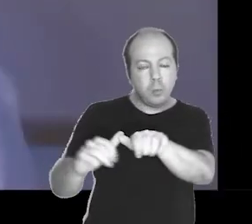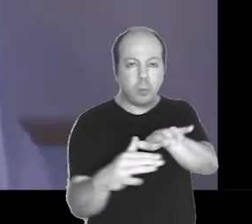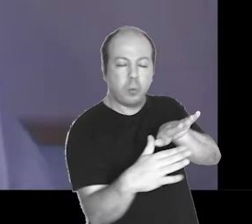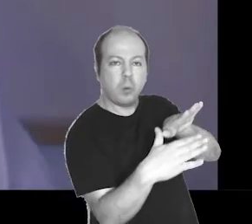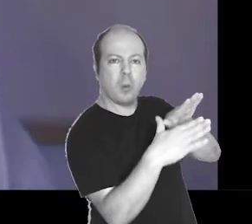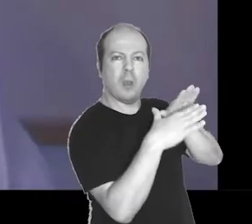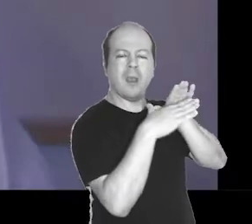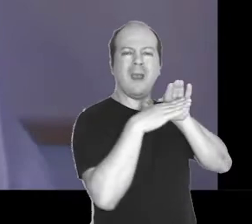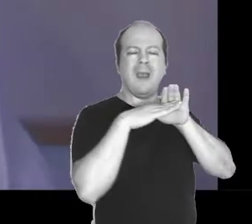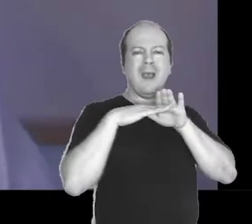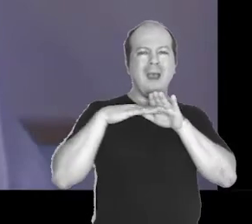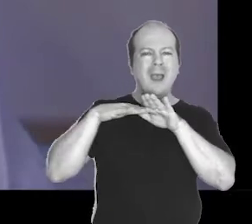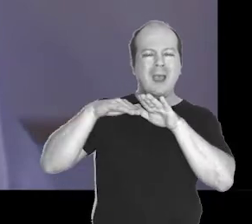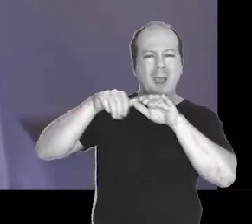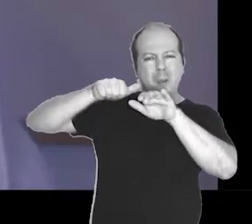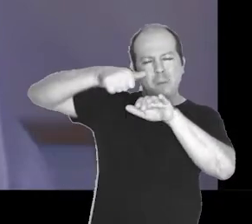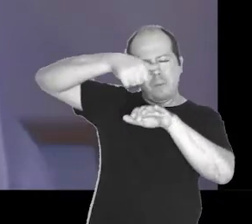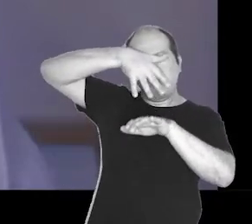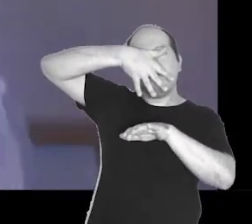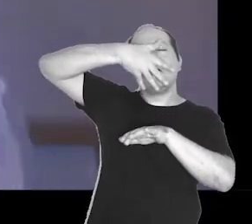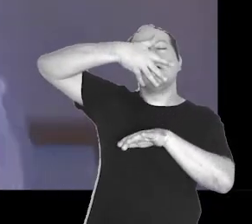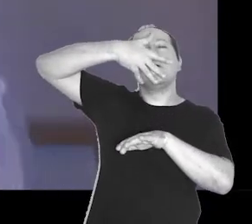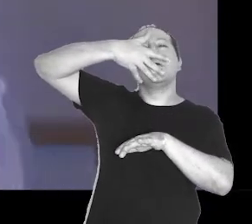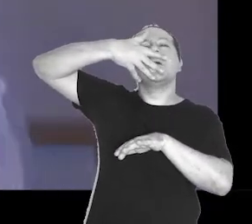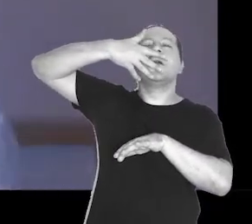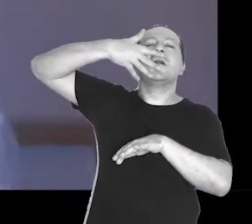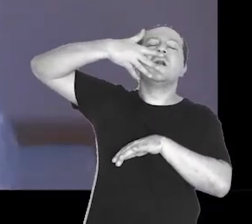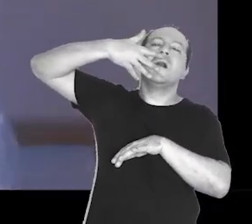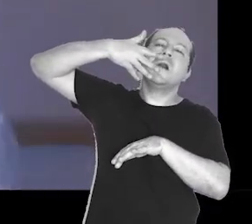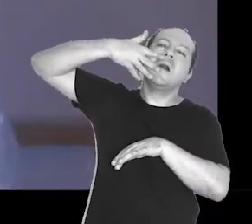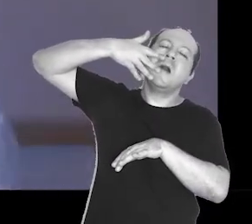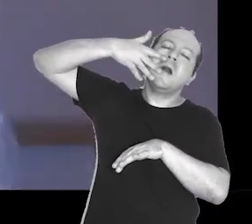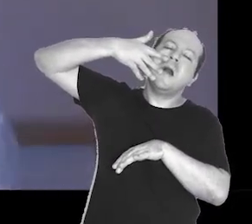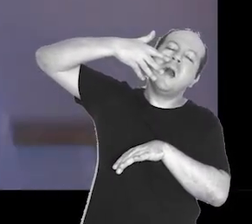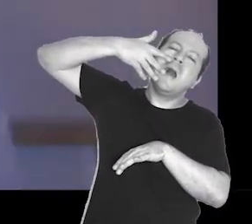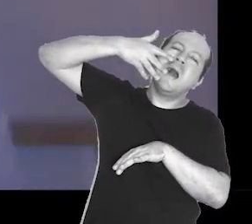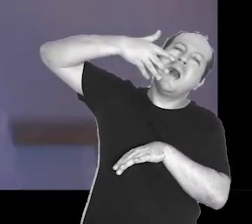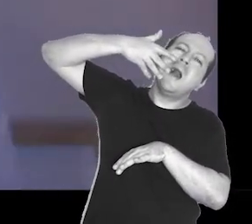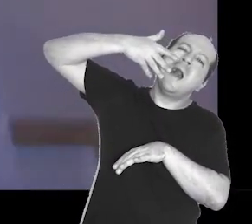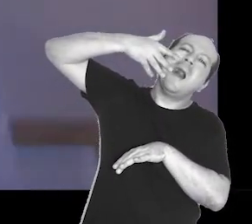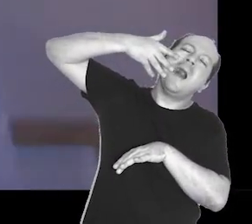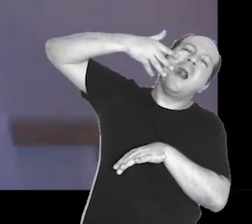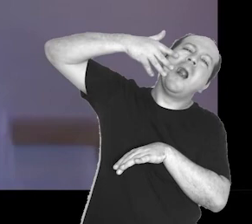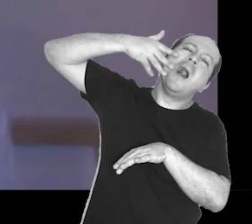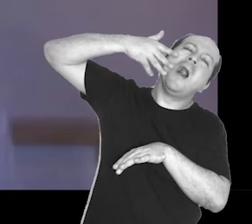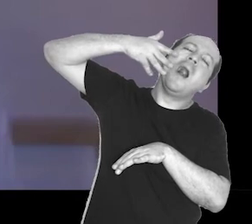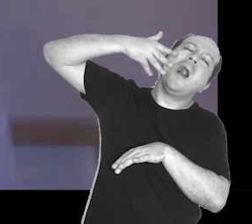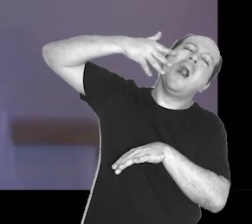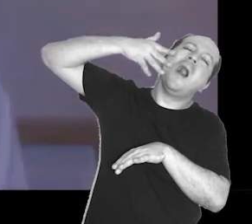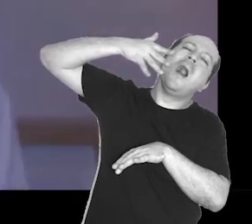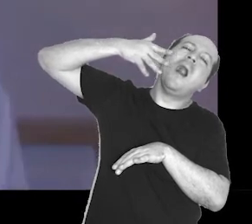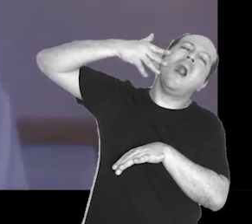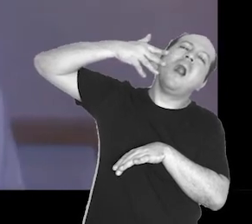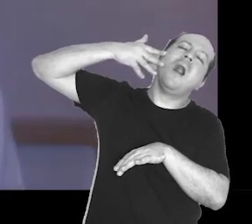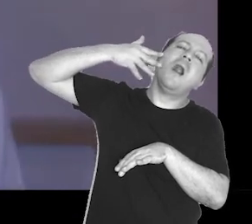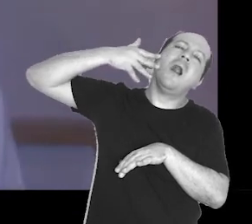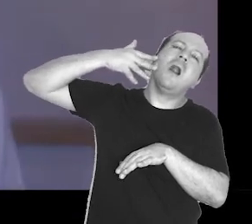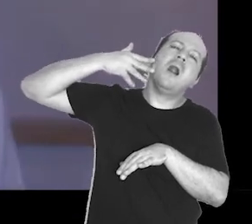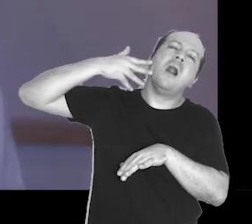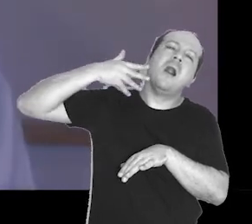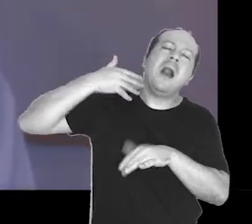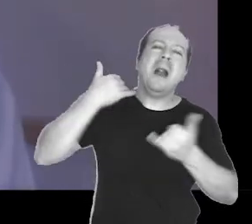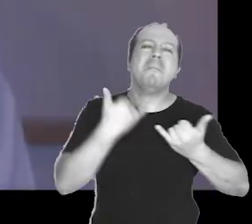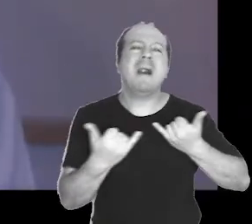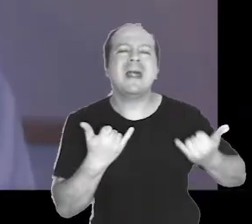e esfregou a cauda em sua boca, entreabrindo com as penas seus pequenos lábios,